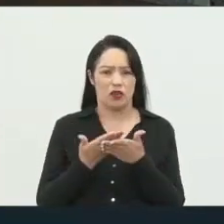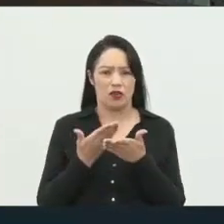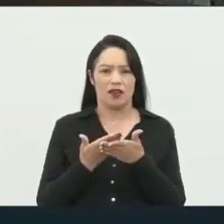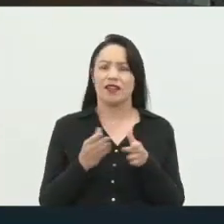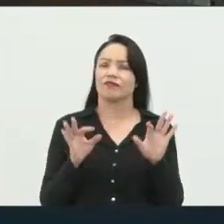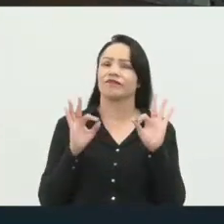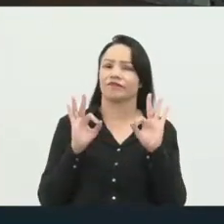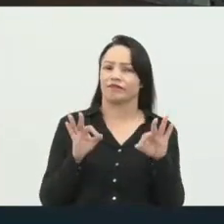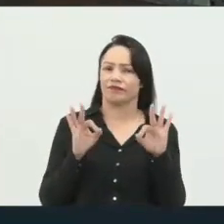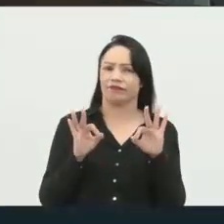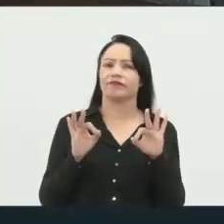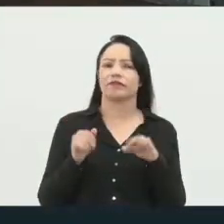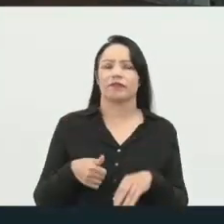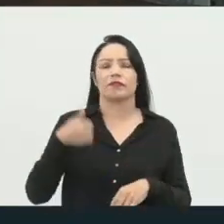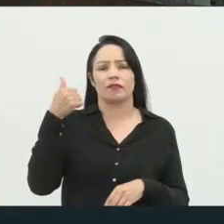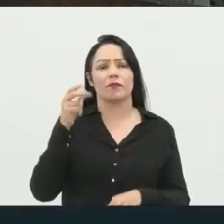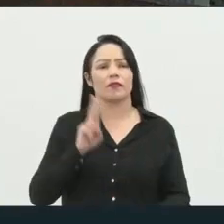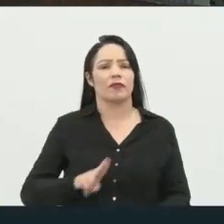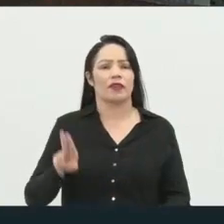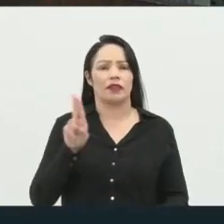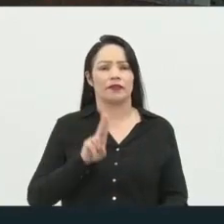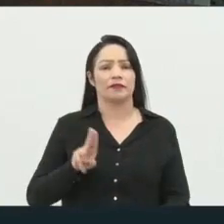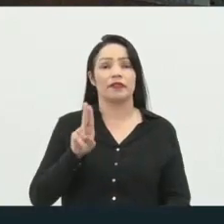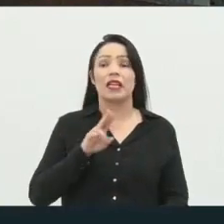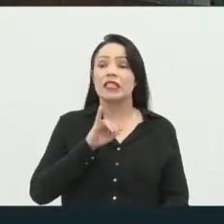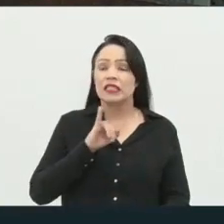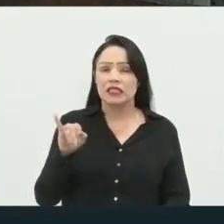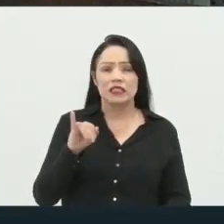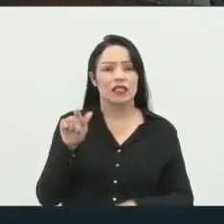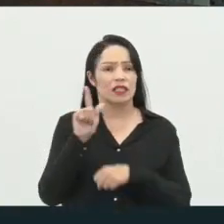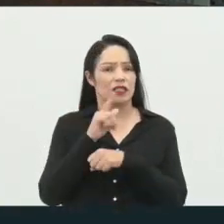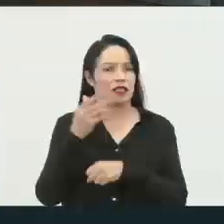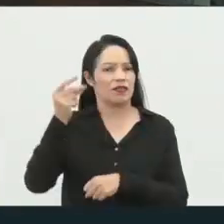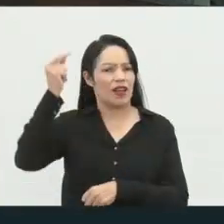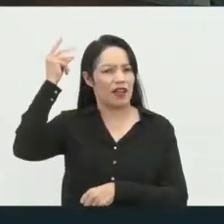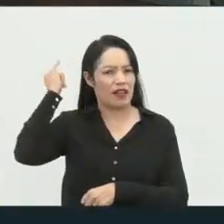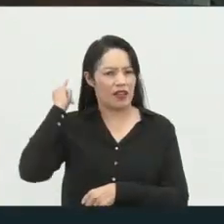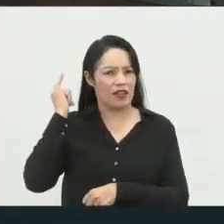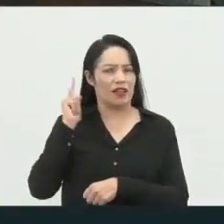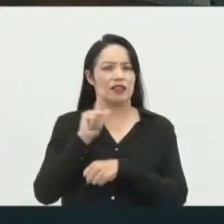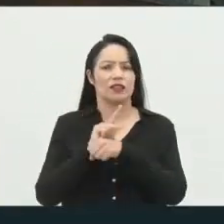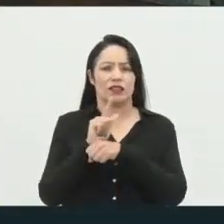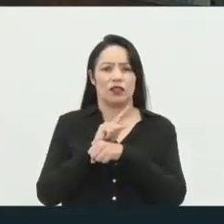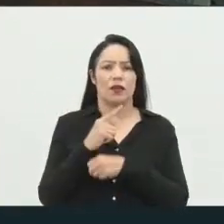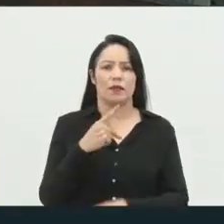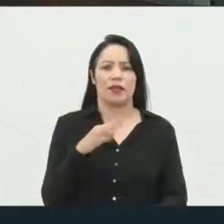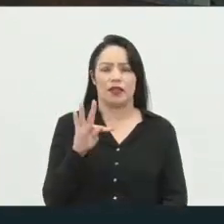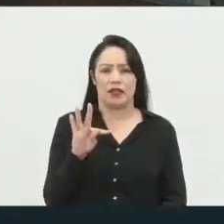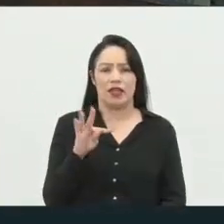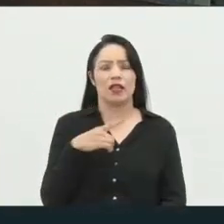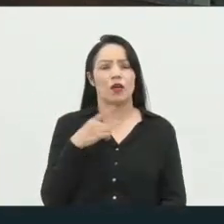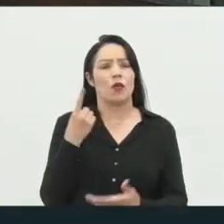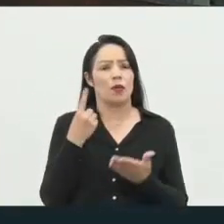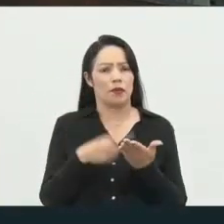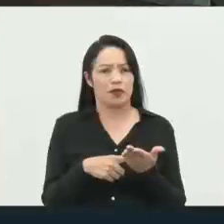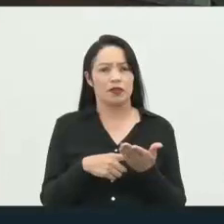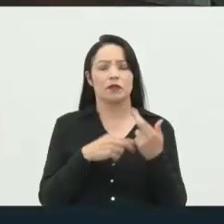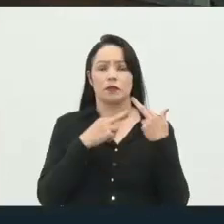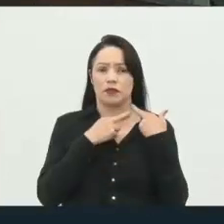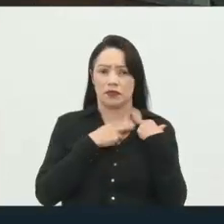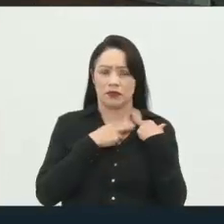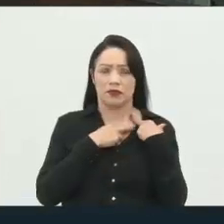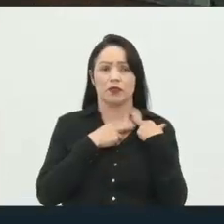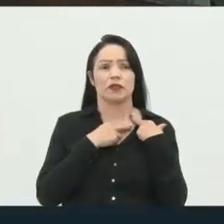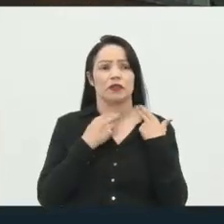teria sido melhor utilizado se lá atrás na gestão do PT tivesse sido um compromisso de maneira responsável